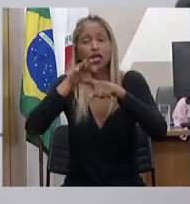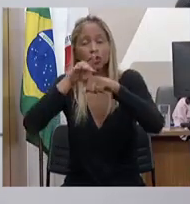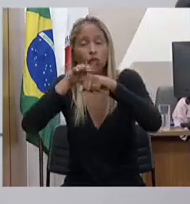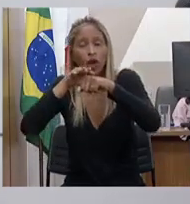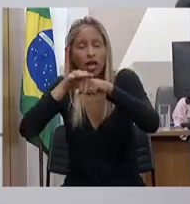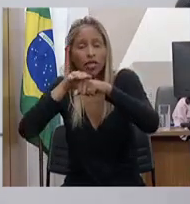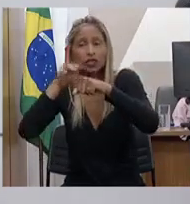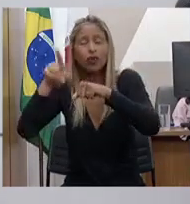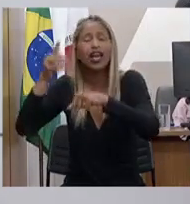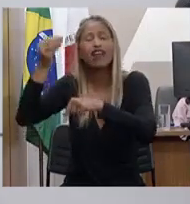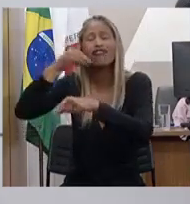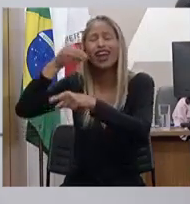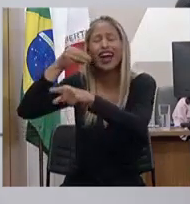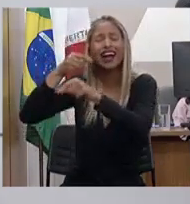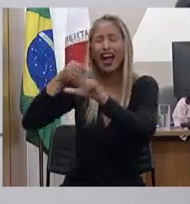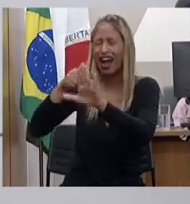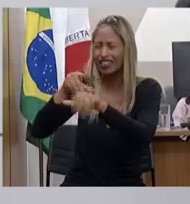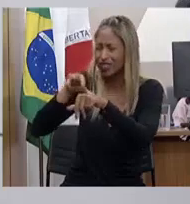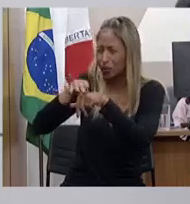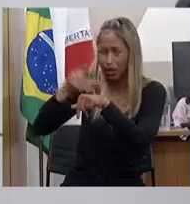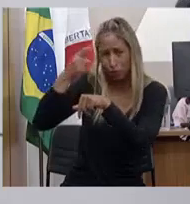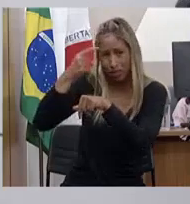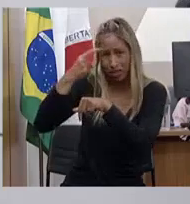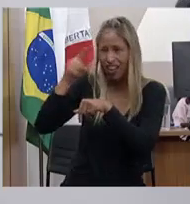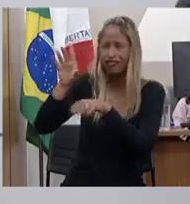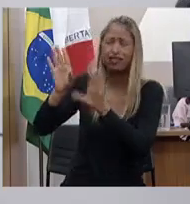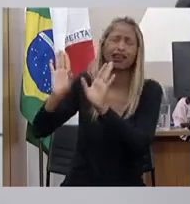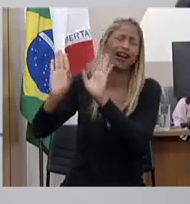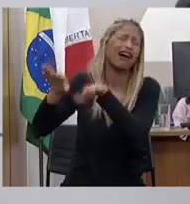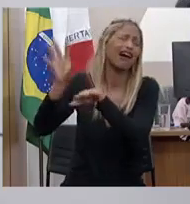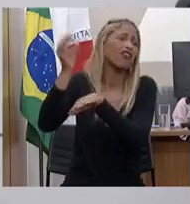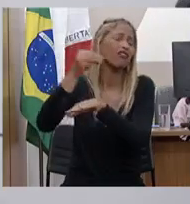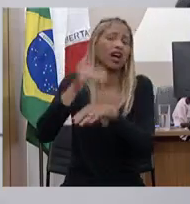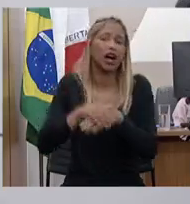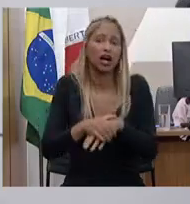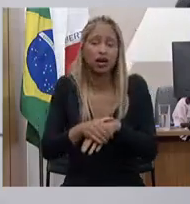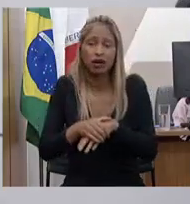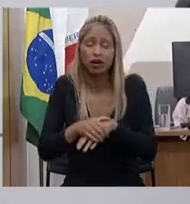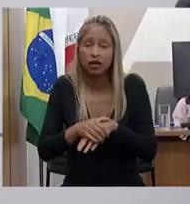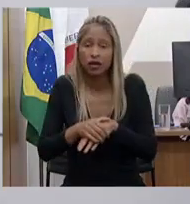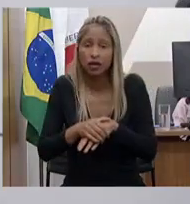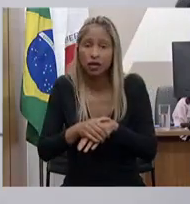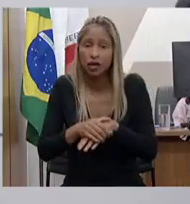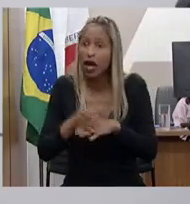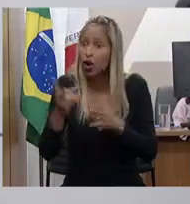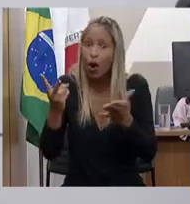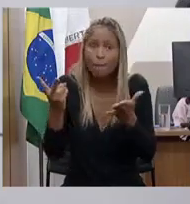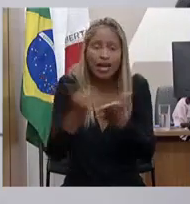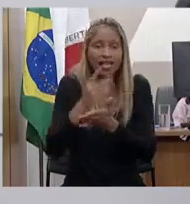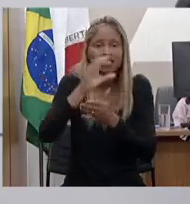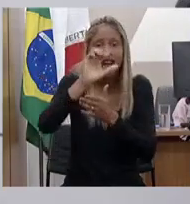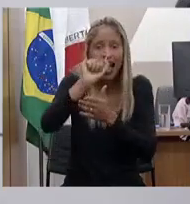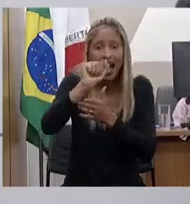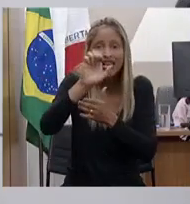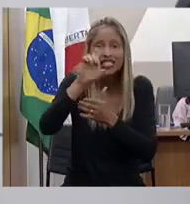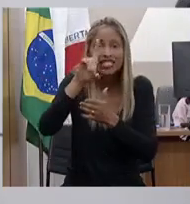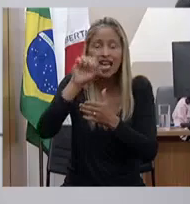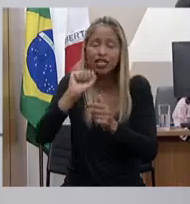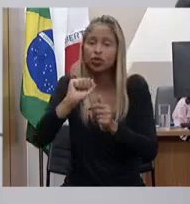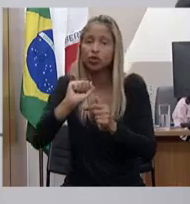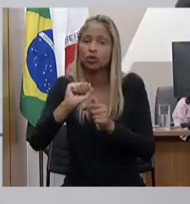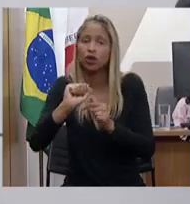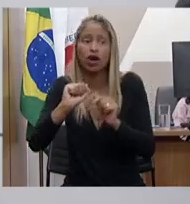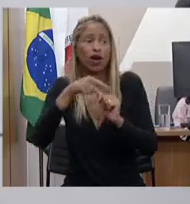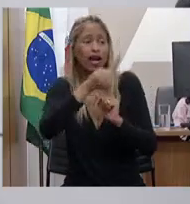problema mental porque ela é fraca a gente e os próprios companheiros aliás começam esse processo de assédio para pessoa afastar e para casa Porque